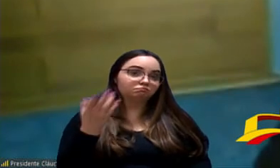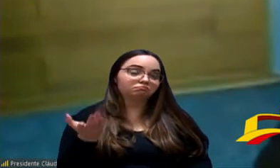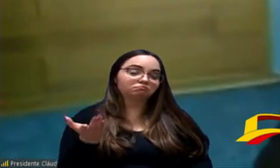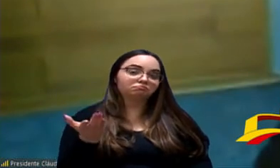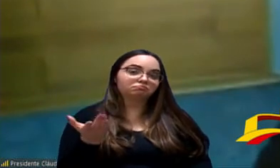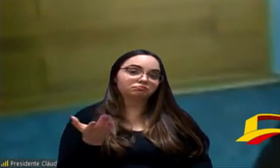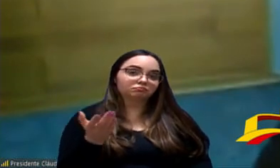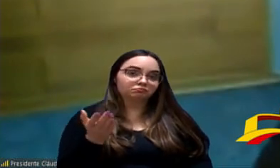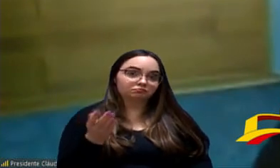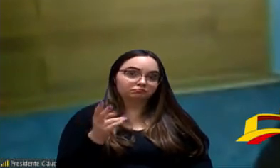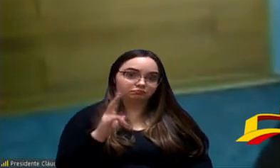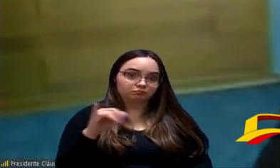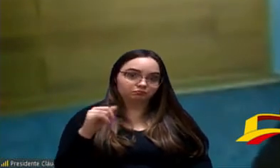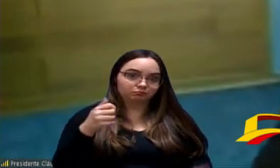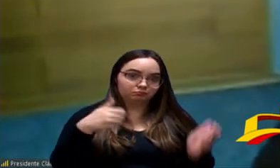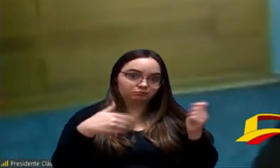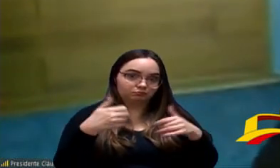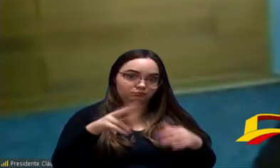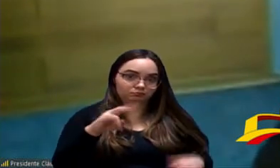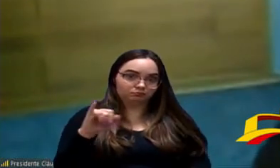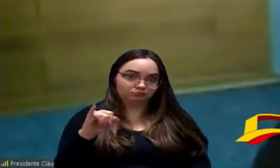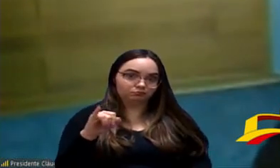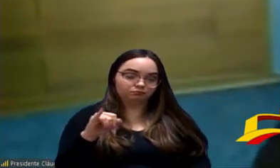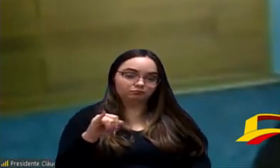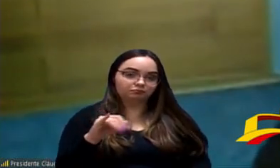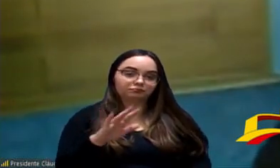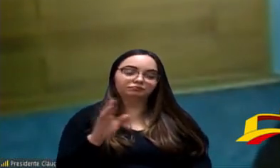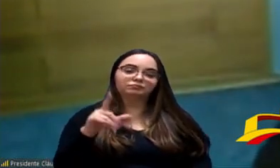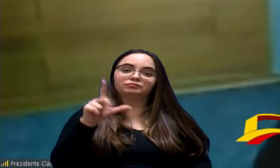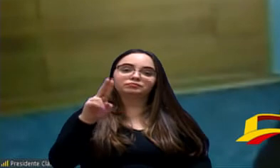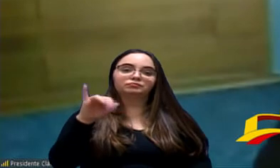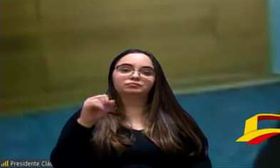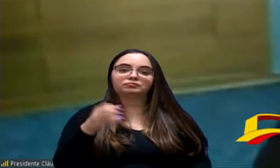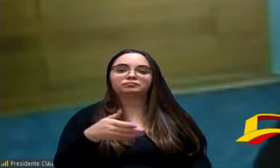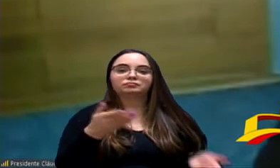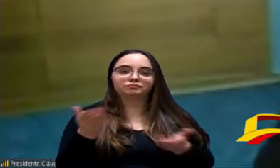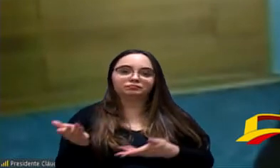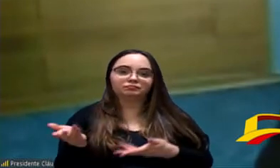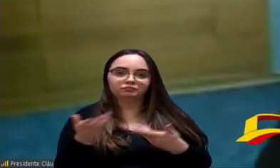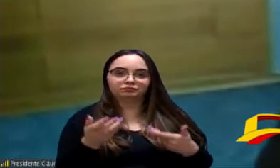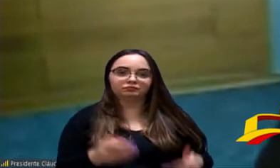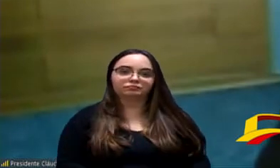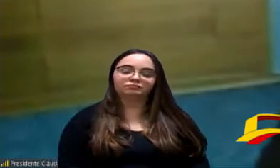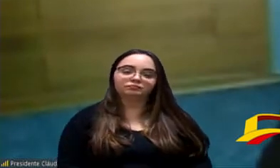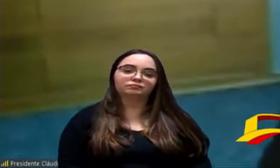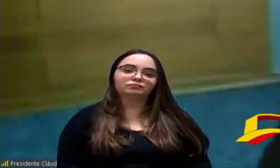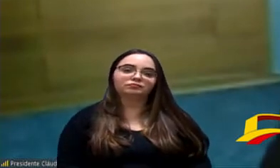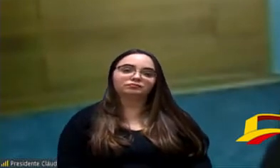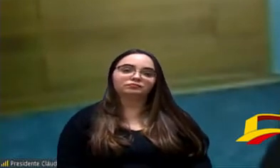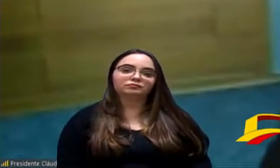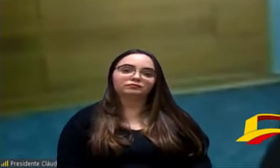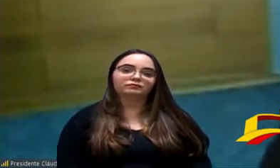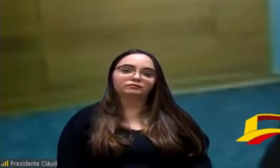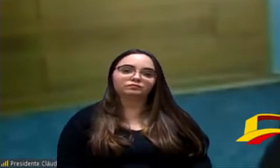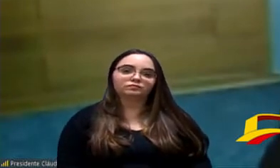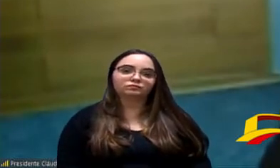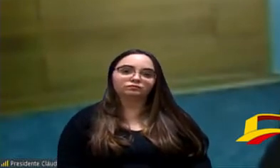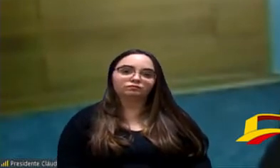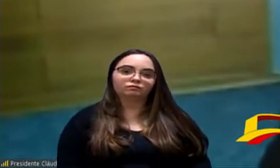O Fausto vai falar? Então, vereador Luiz Santos, logo em seguida, o vereador Fausto.